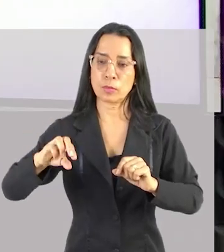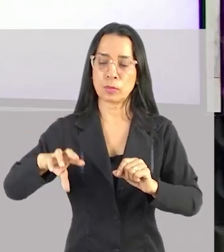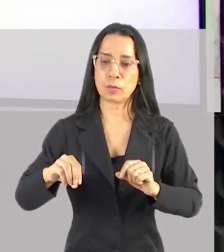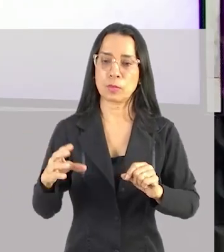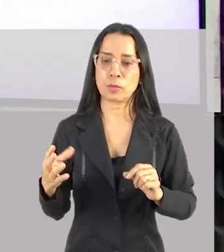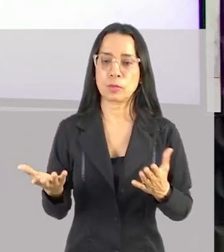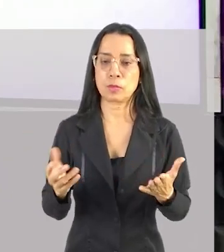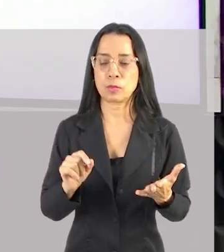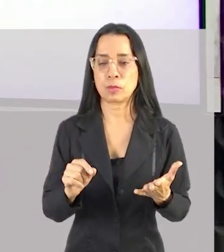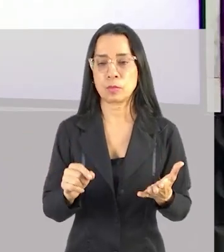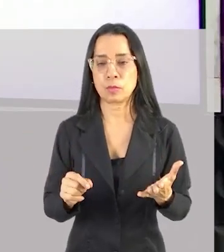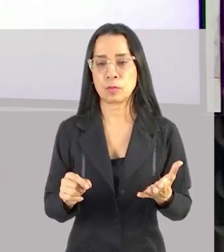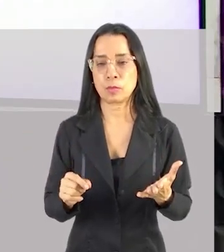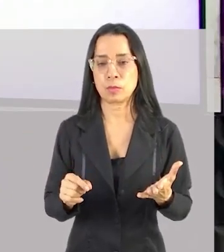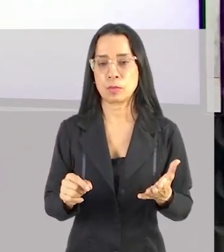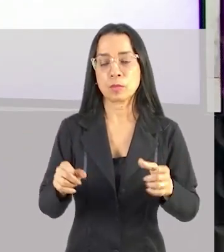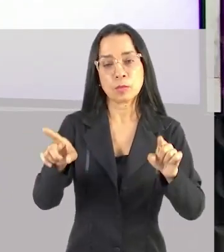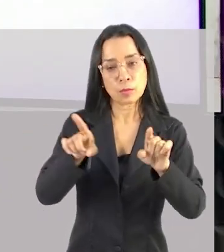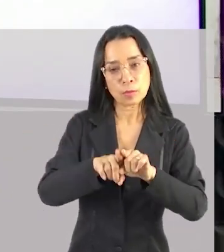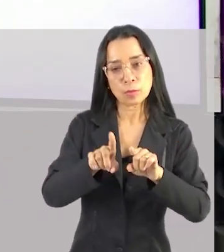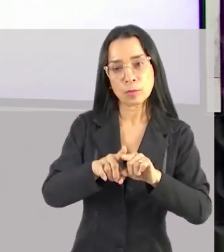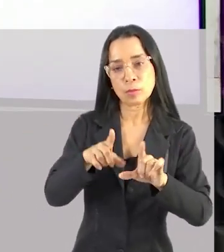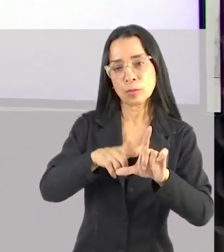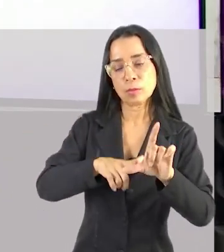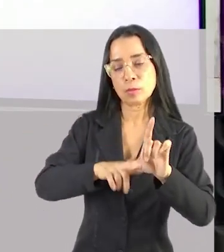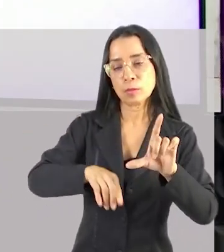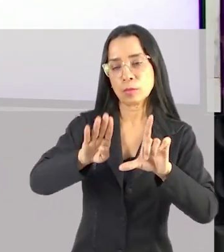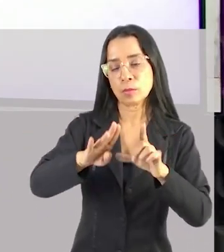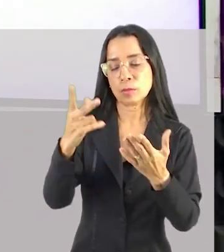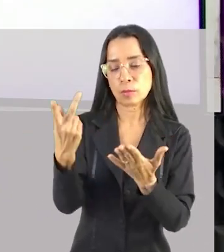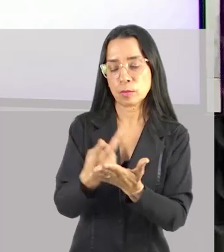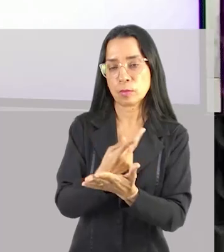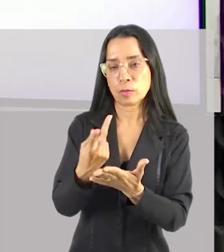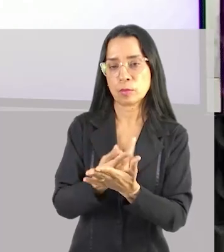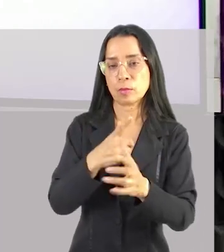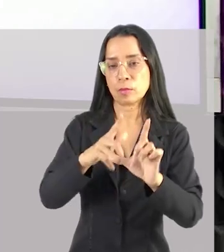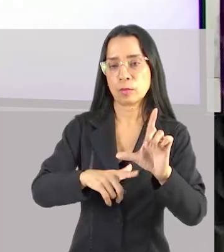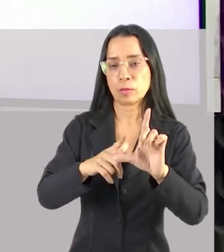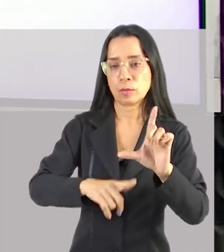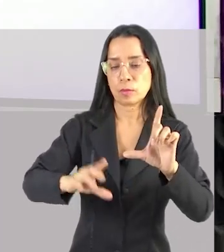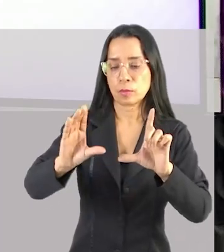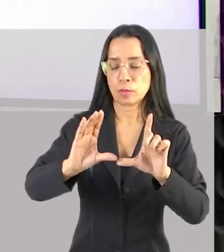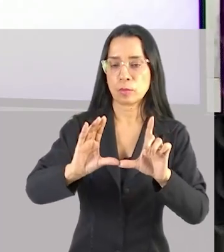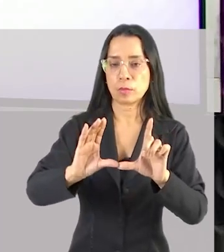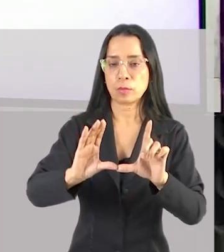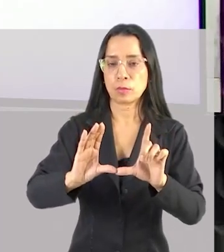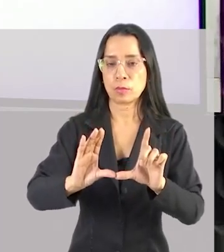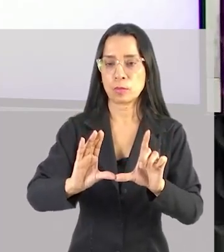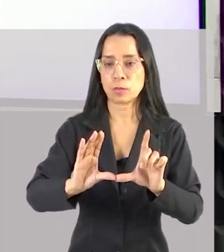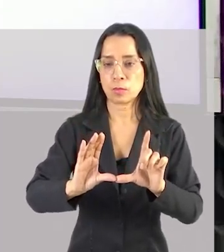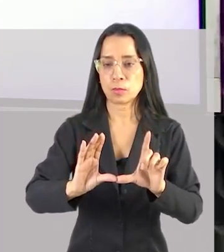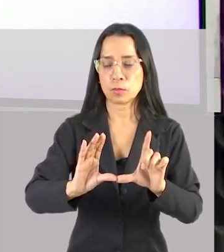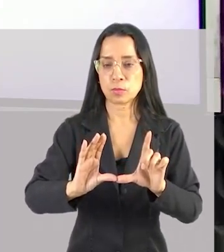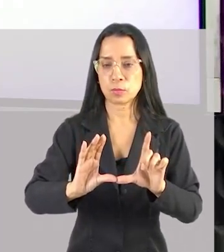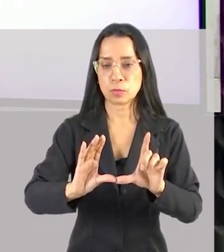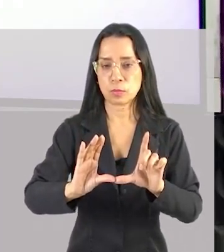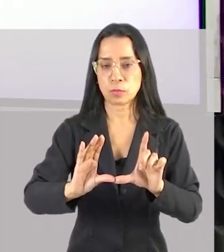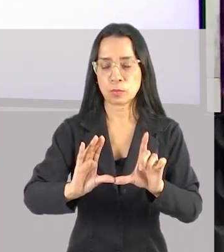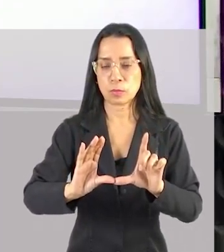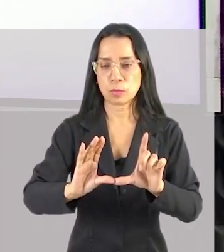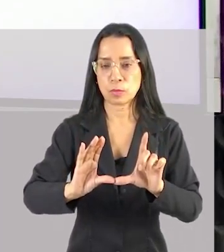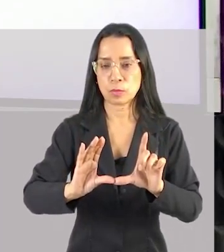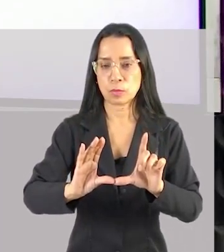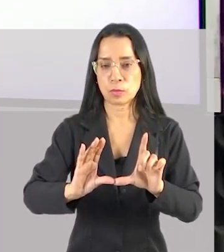ataraxia. Então a gente pode descartar também a letra B. Vamos à letra C? Temperança, marcada pelo domínio da